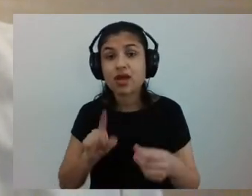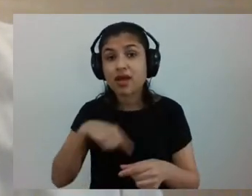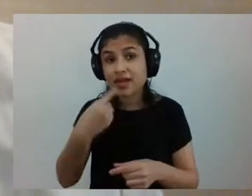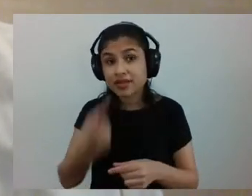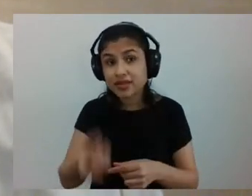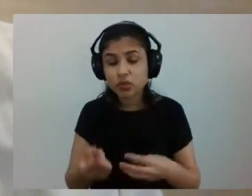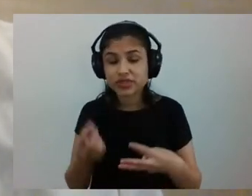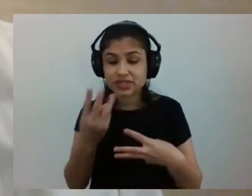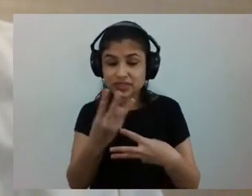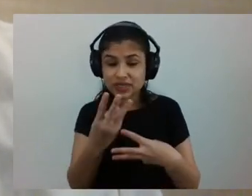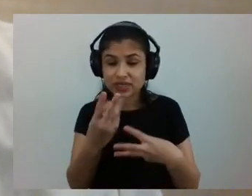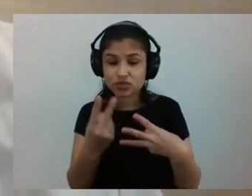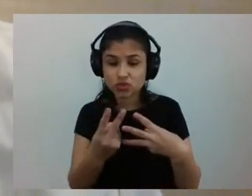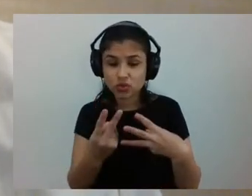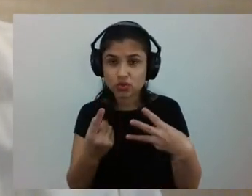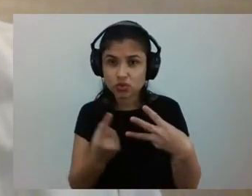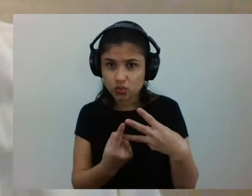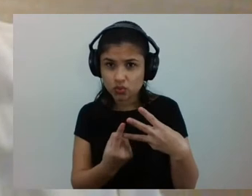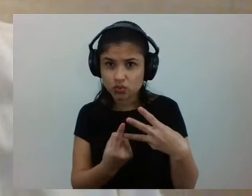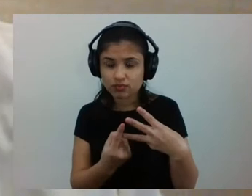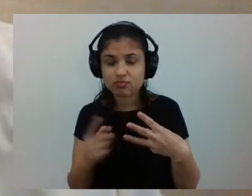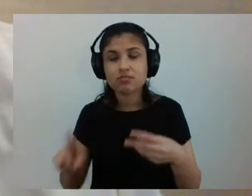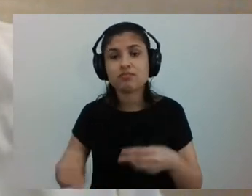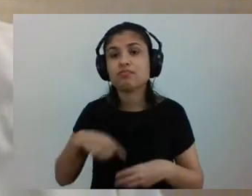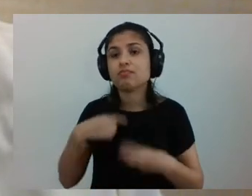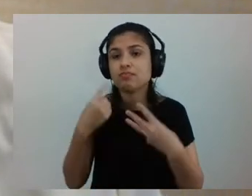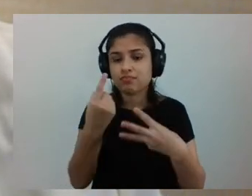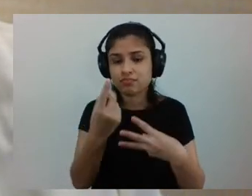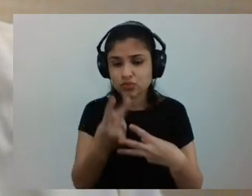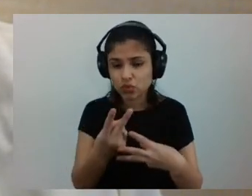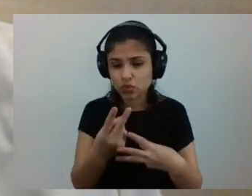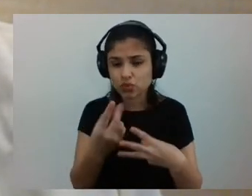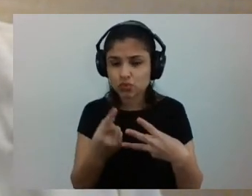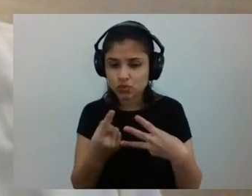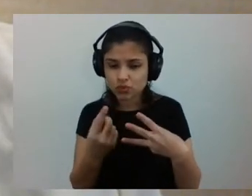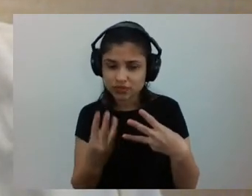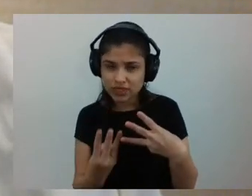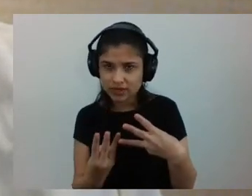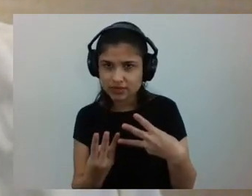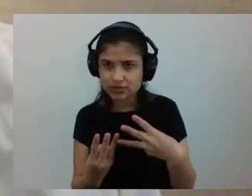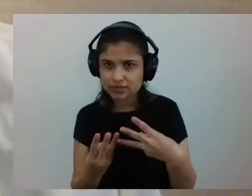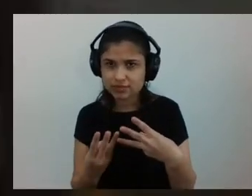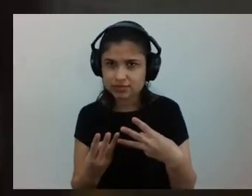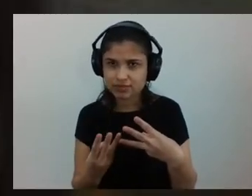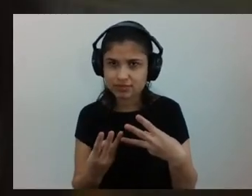3-2-1, depois a última, 2-1-3.